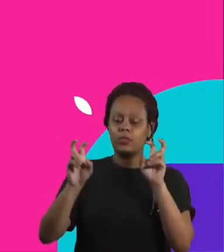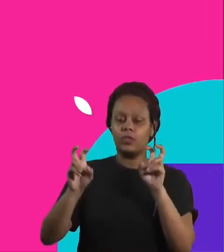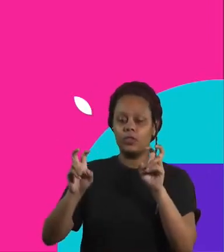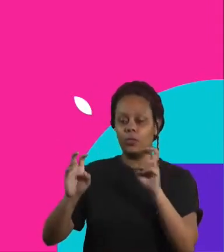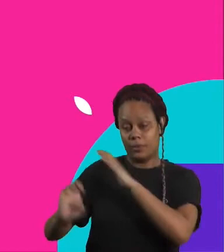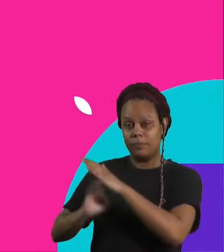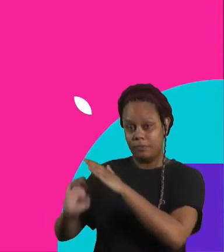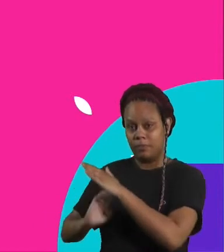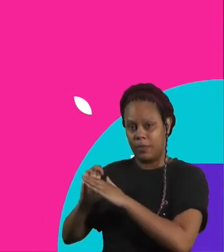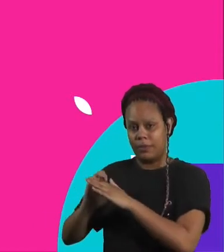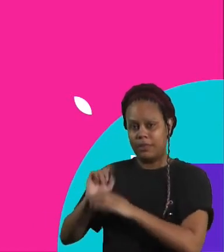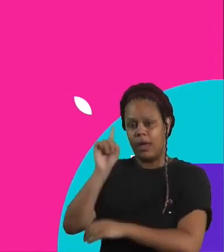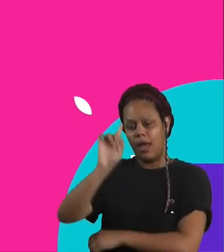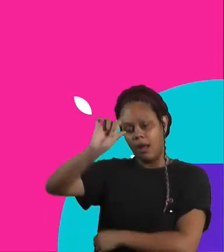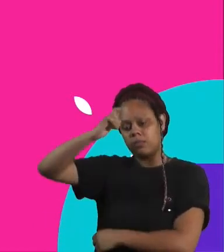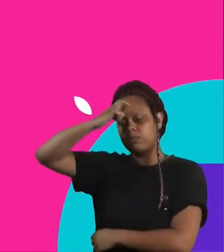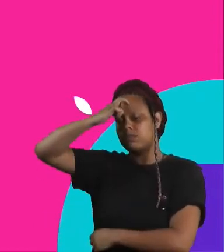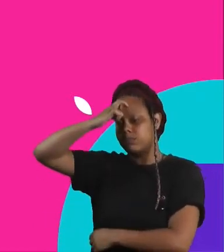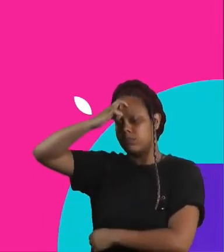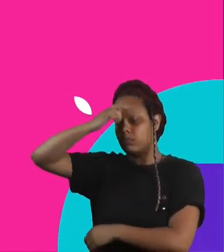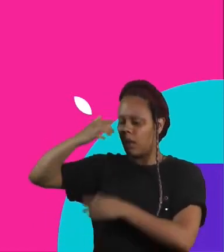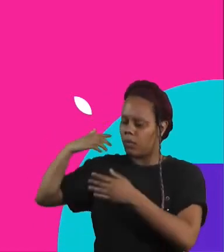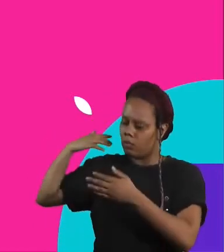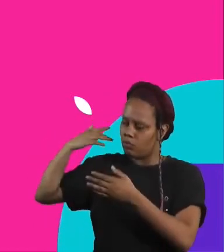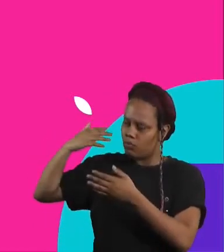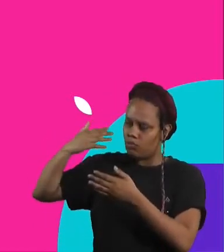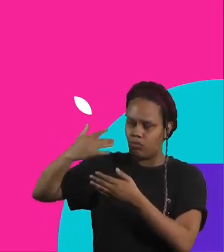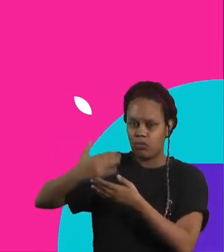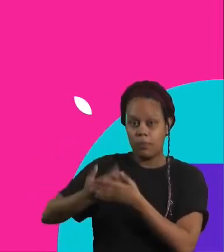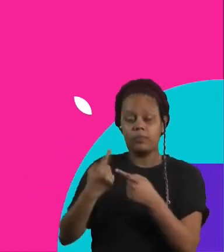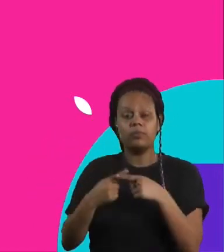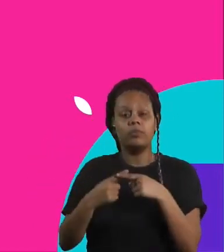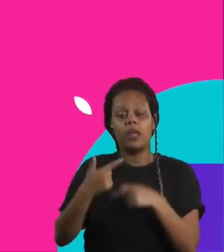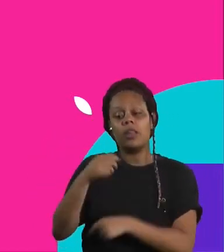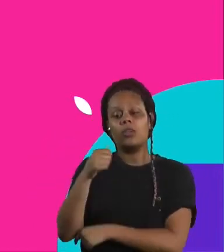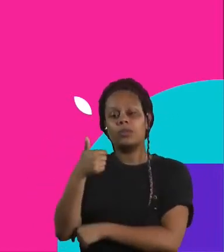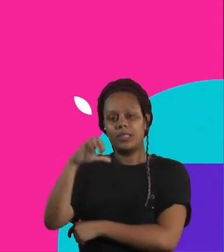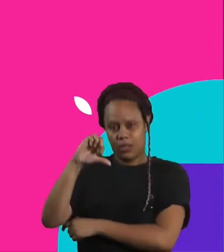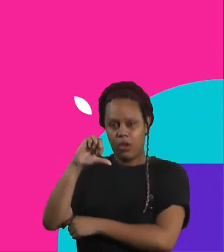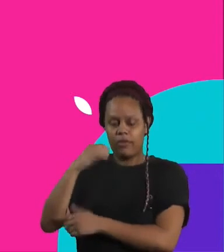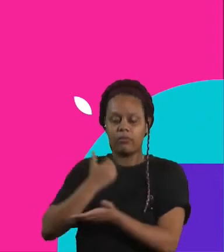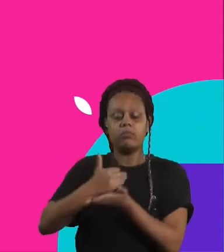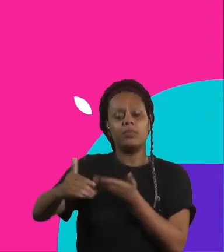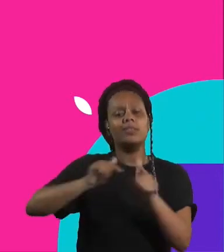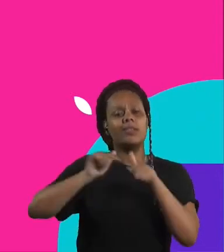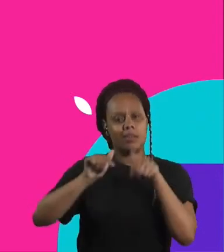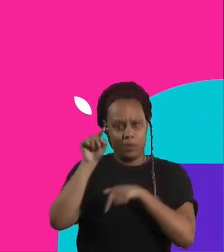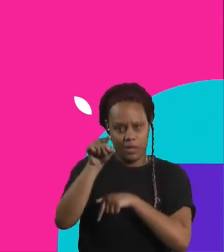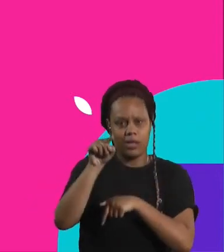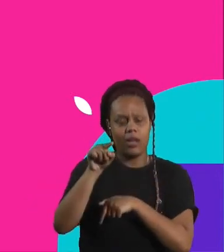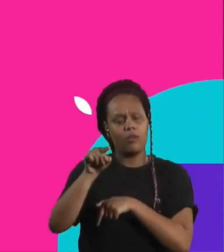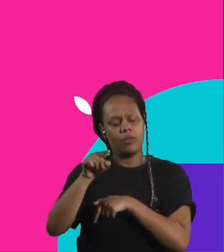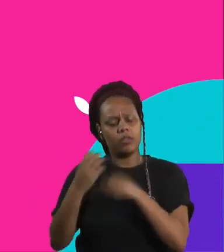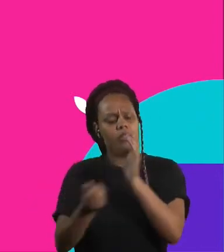da tomada de consciência ao longo do tempo, porque lá em 2019, quando a gente começou a trabalhar com isso, que eu lembro que a gente desenvolveu aqueles indicadores,